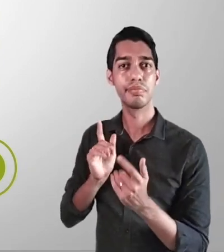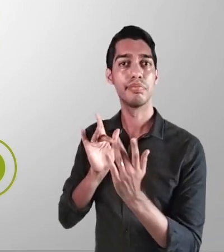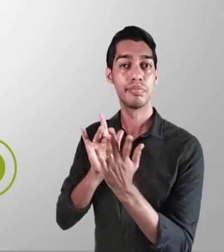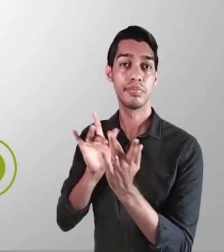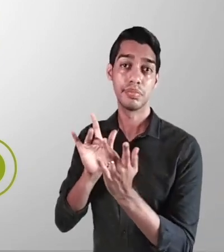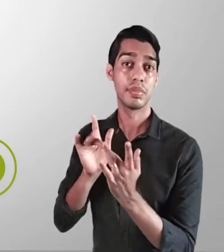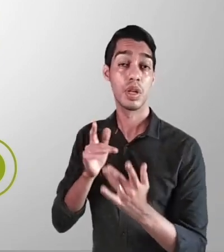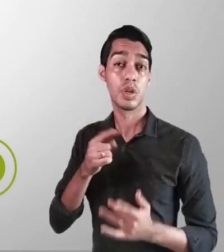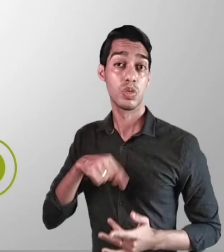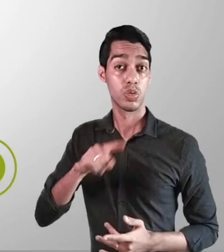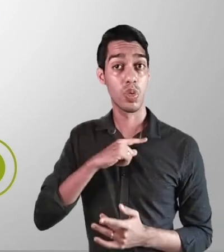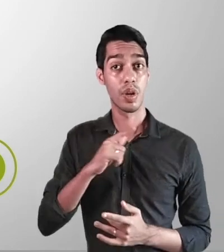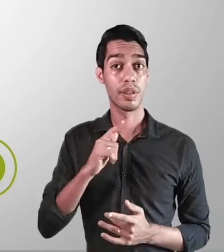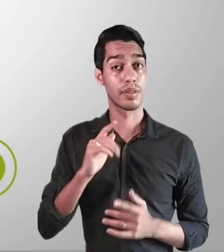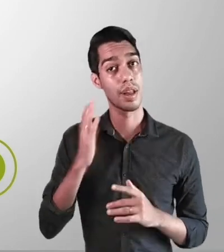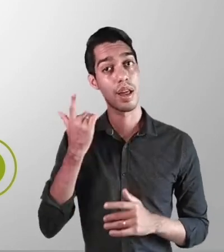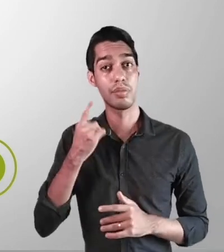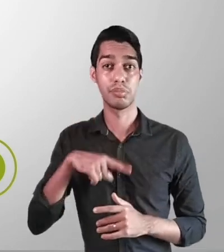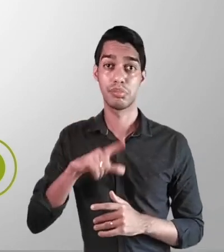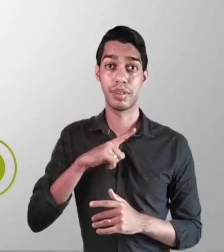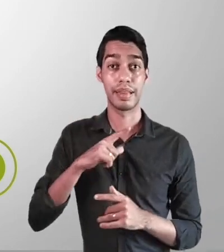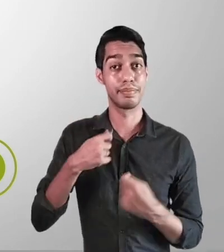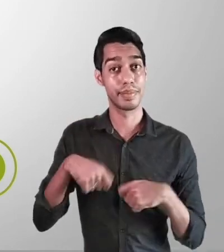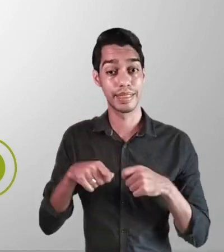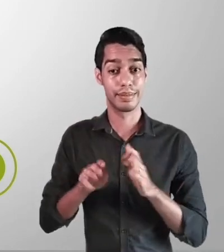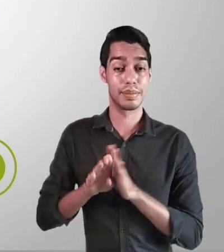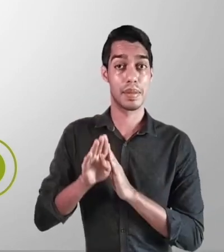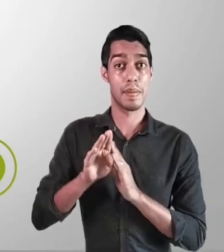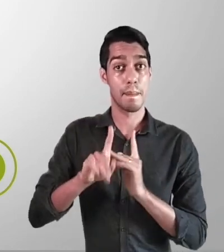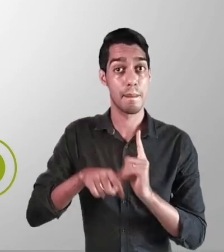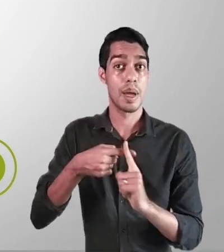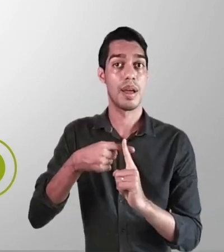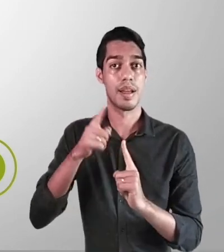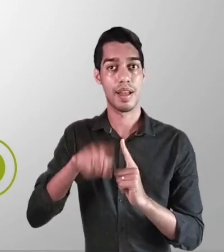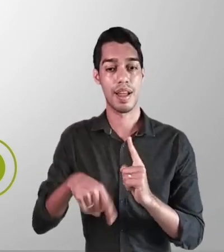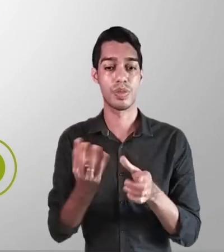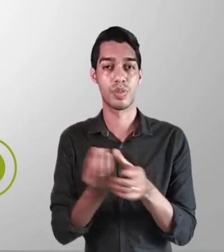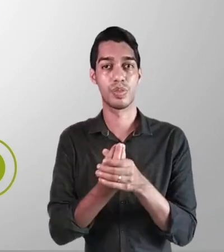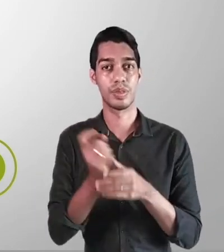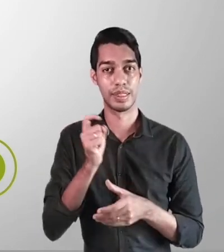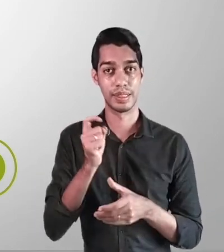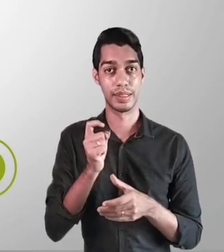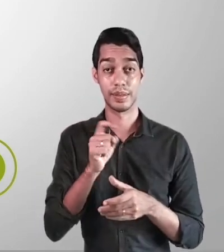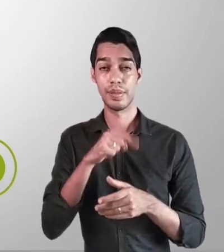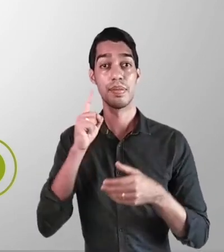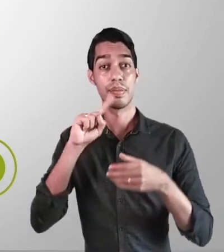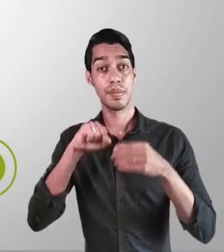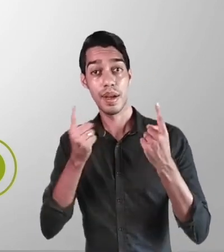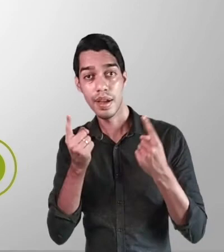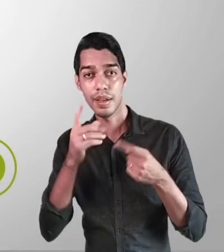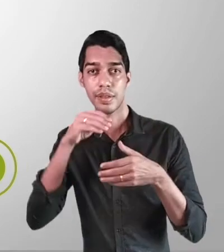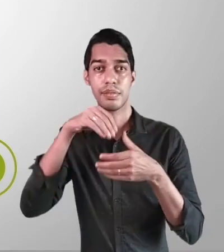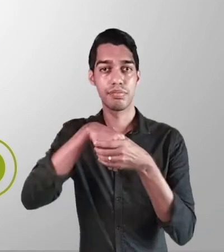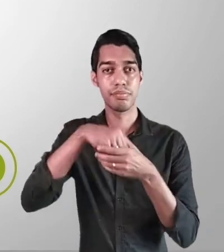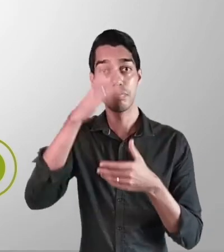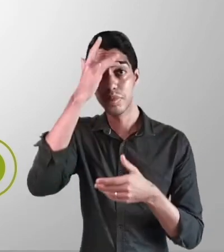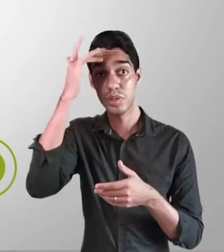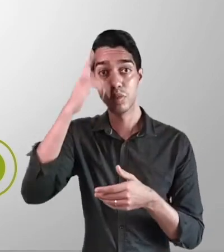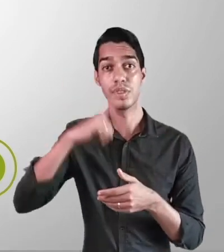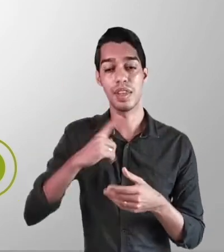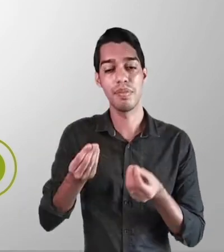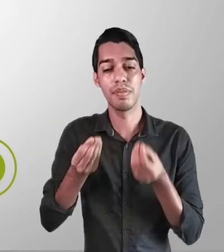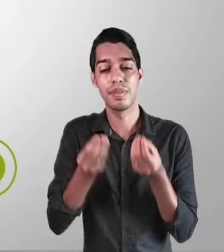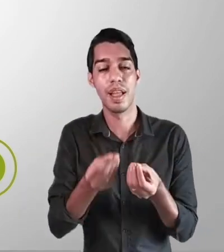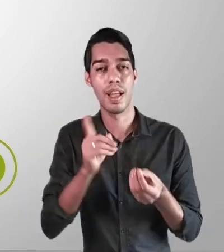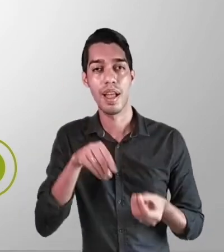inclusão digital. Mas ela caminhando cada vez mais nesse processo evolutivo da tecnologia permite dar uma oportunidade para que a gente